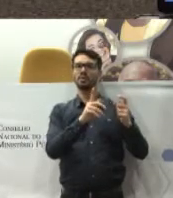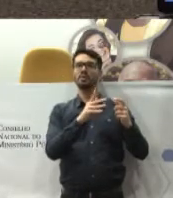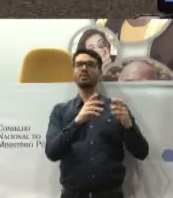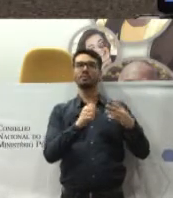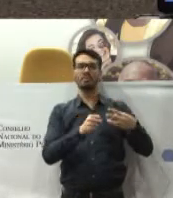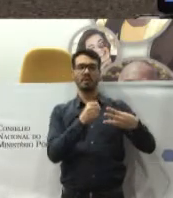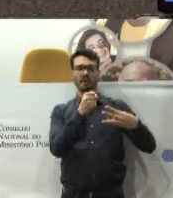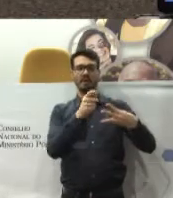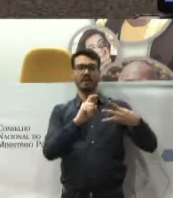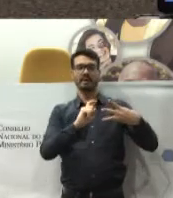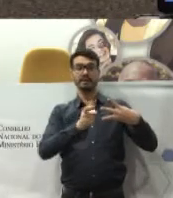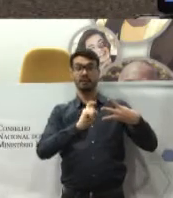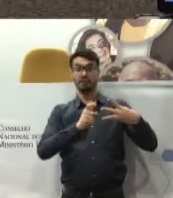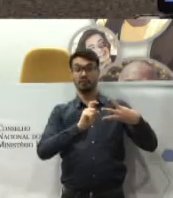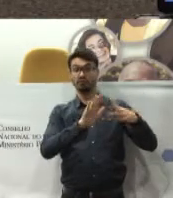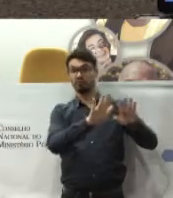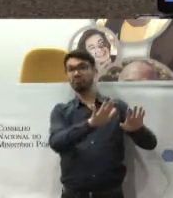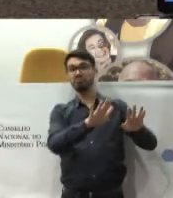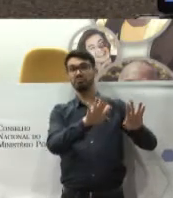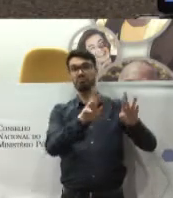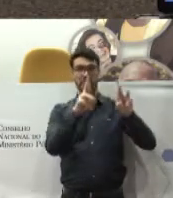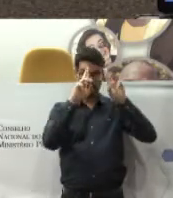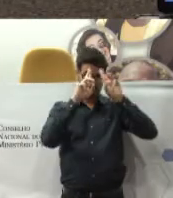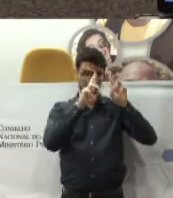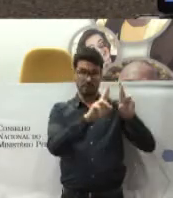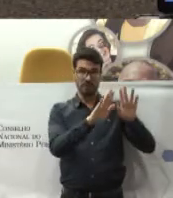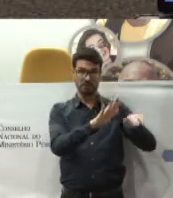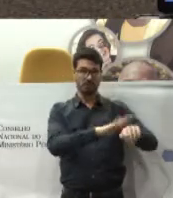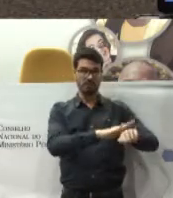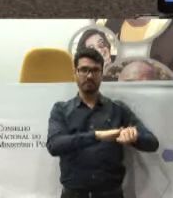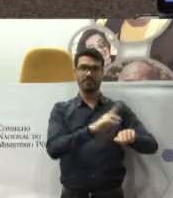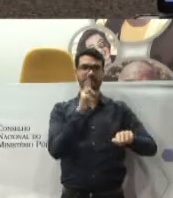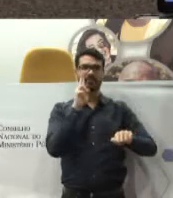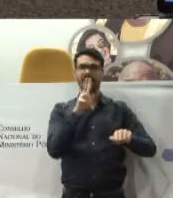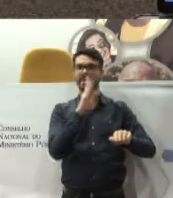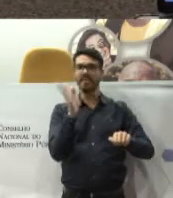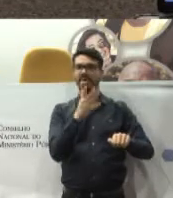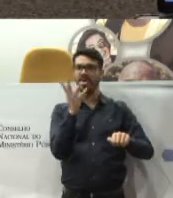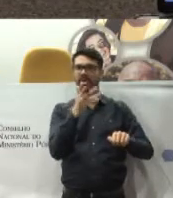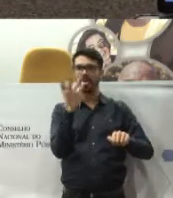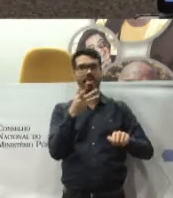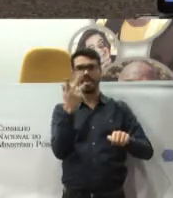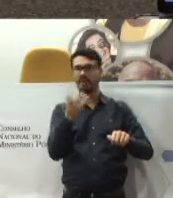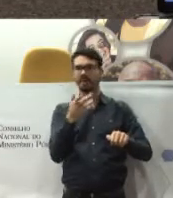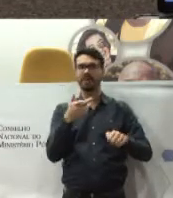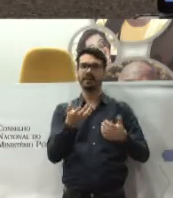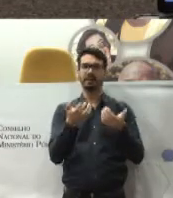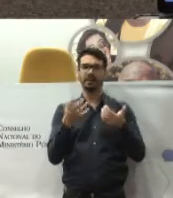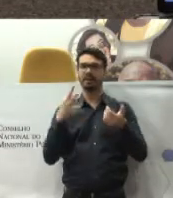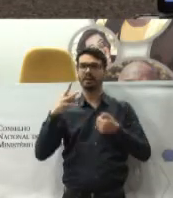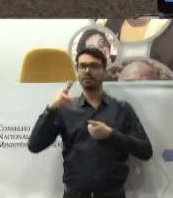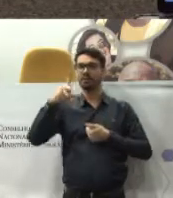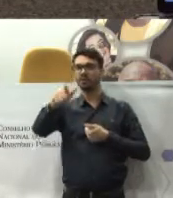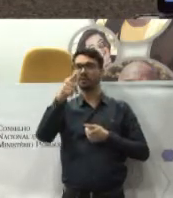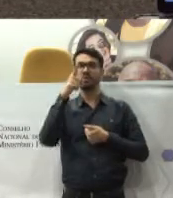Entender isso, e foi um grande exercício para mim, porque vocês estão vendo pela velocidade que eu falo, que eu quero tudo para ontem.